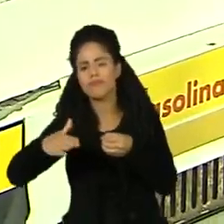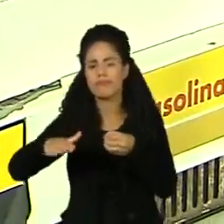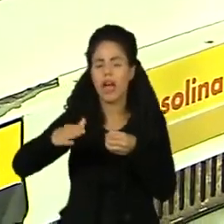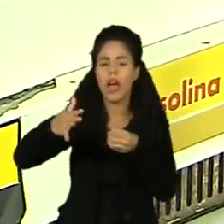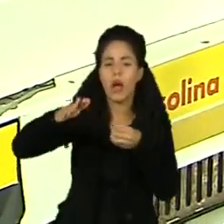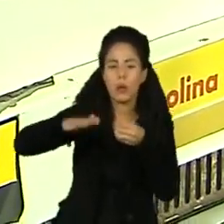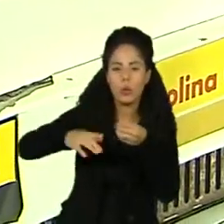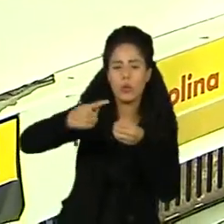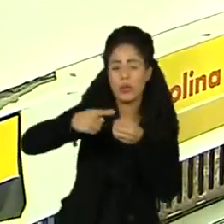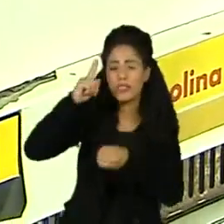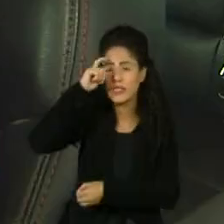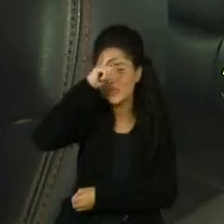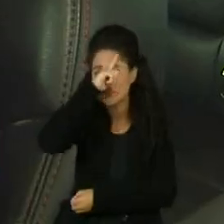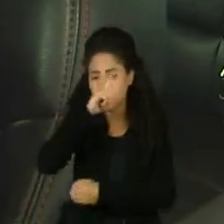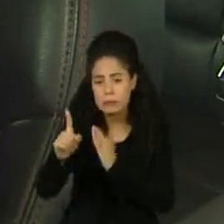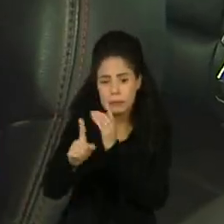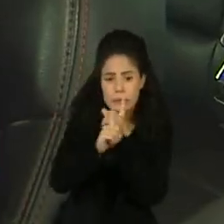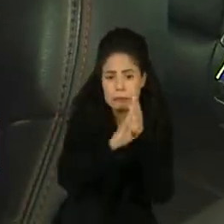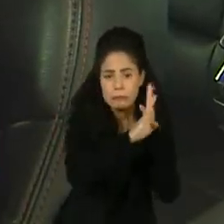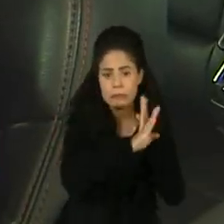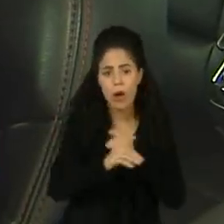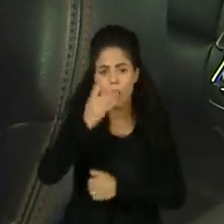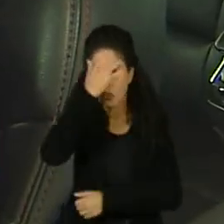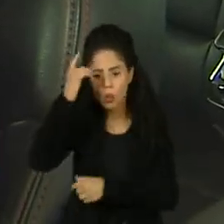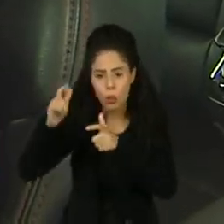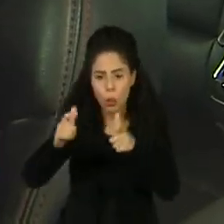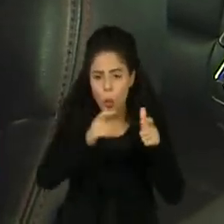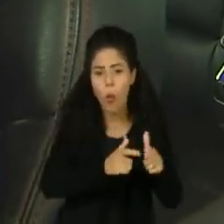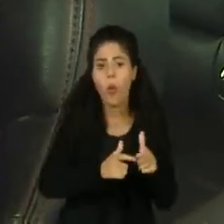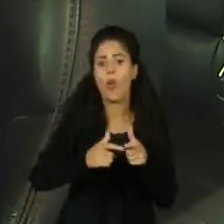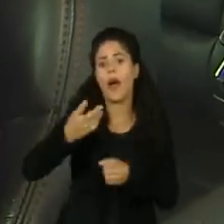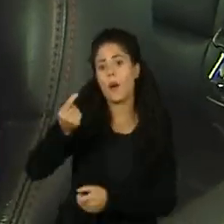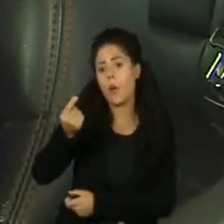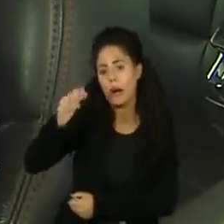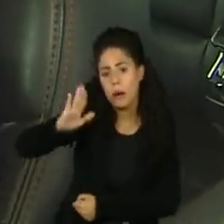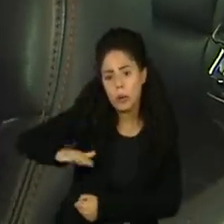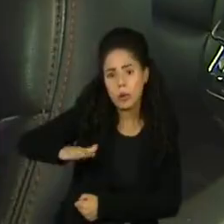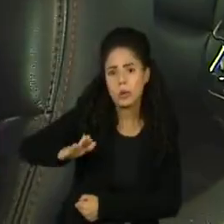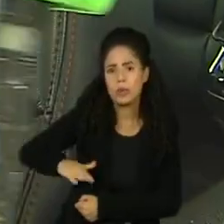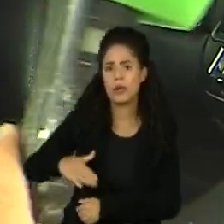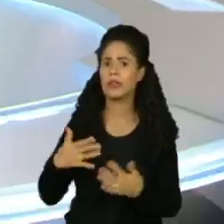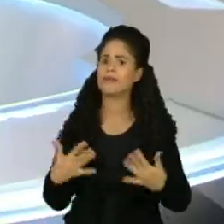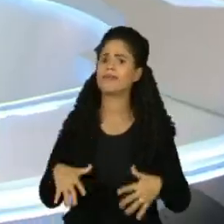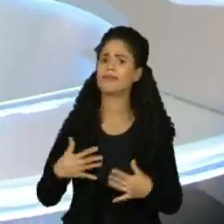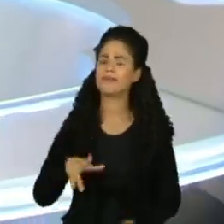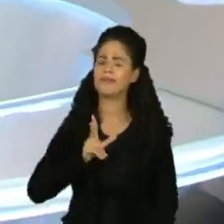cada vez mais difícil, né? E preciso continuar utilizando e chorando que tem que pagar mais.